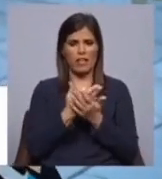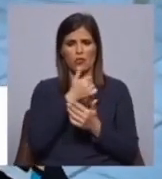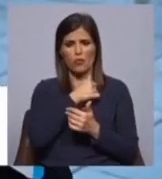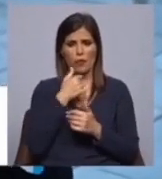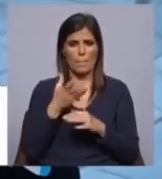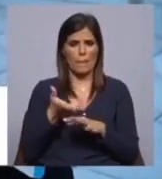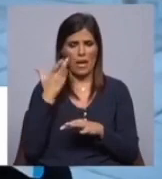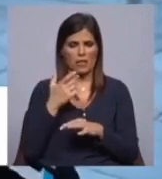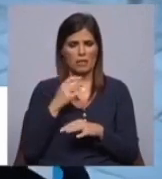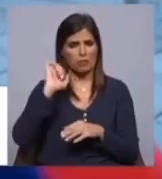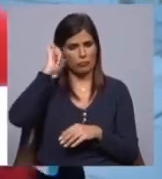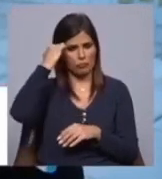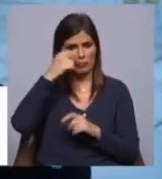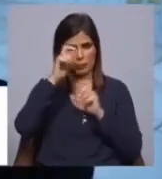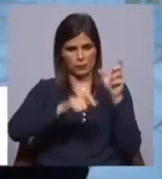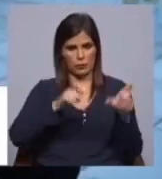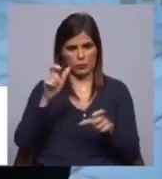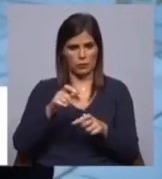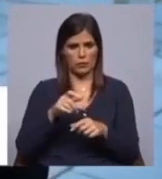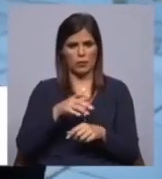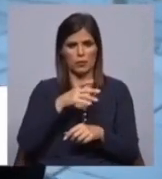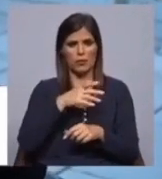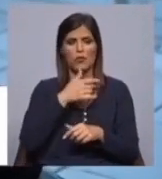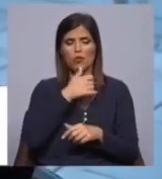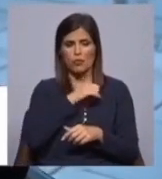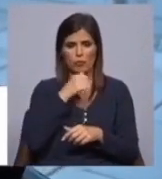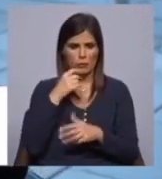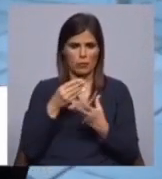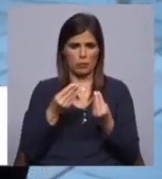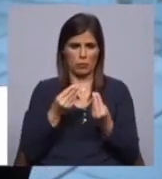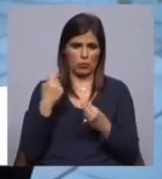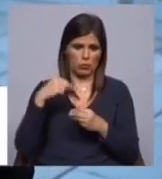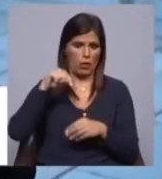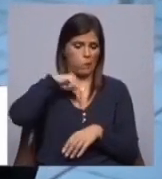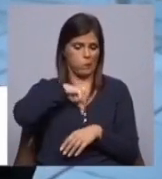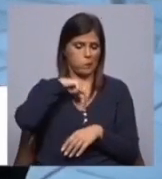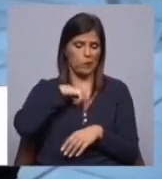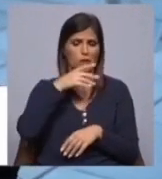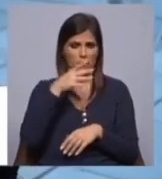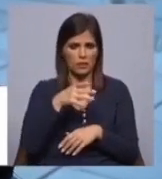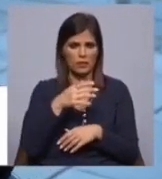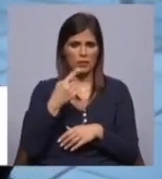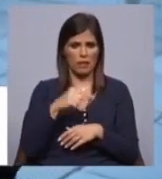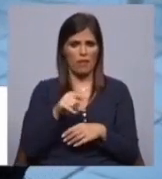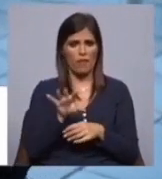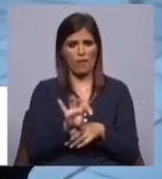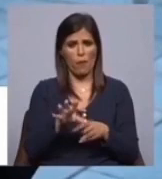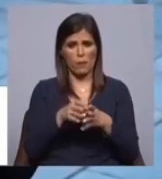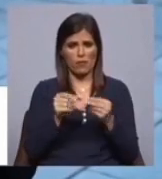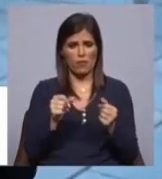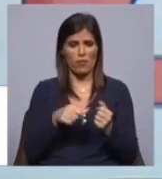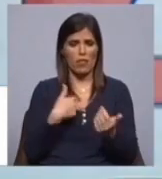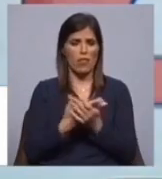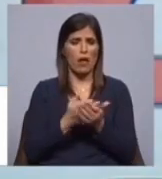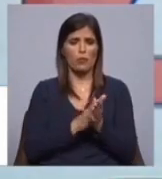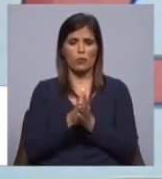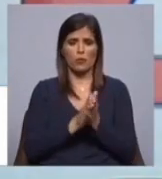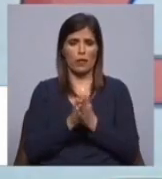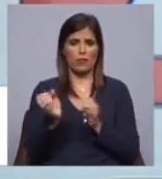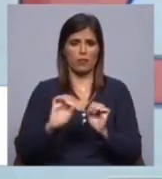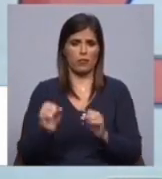eram os lesados, pode... Epá, isso é verdade. O sofrimento que ele acarreta. O Salgado... Epá, o homem não dorme. O homem não